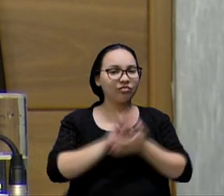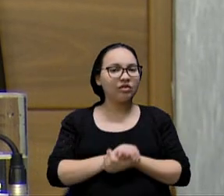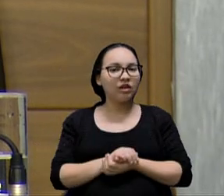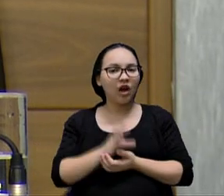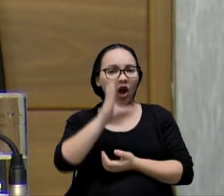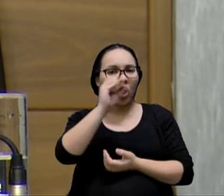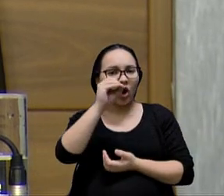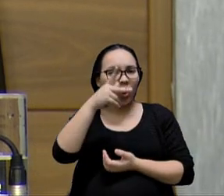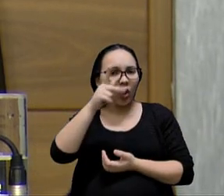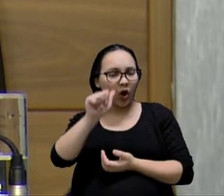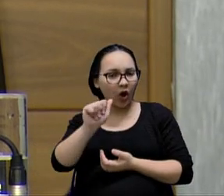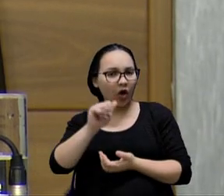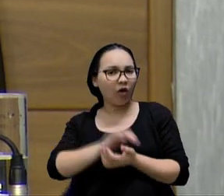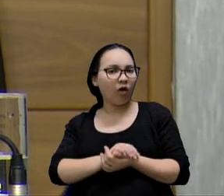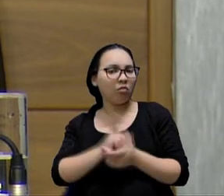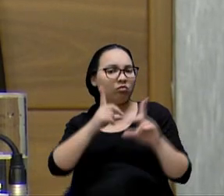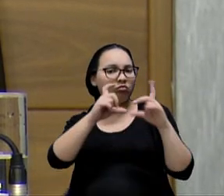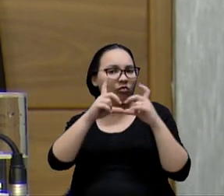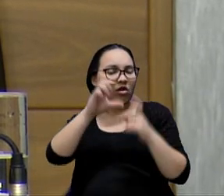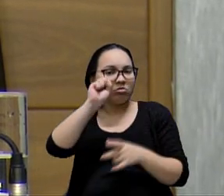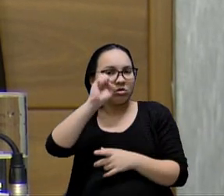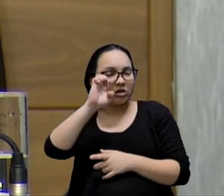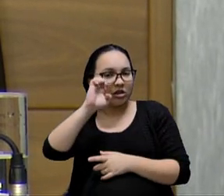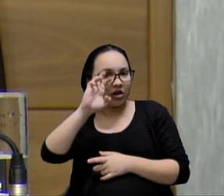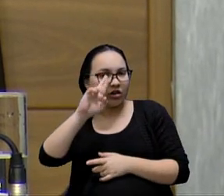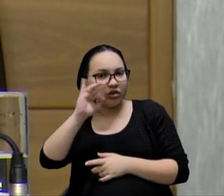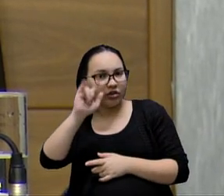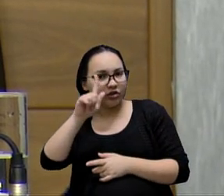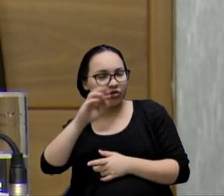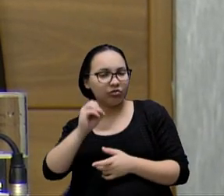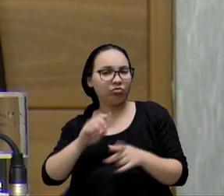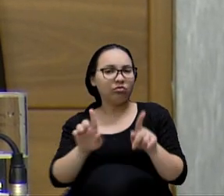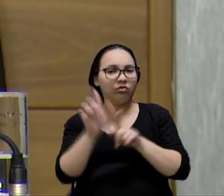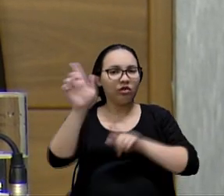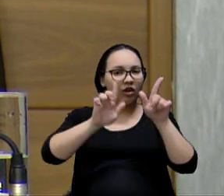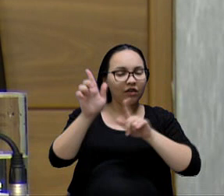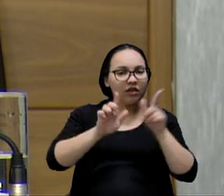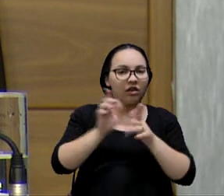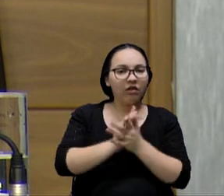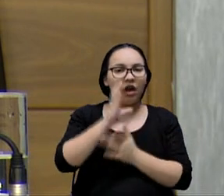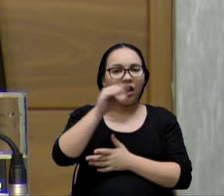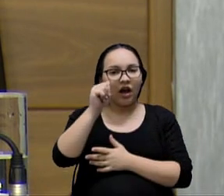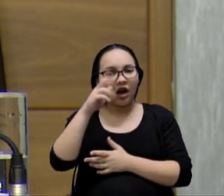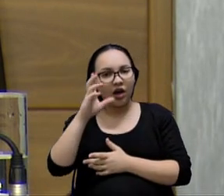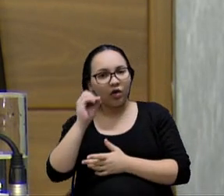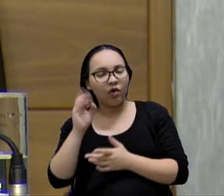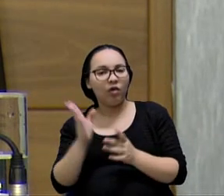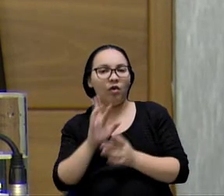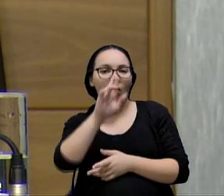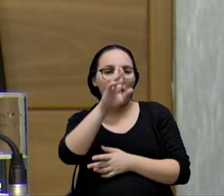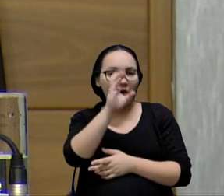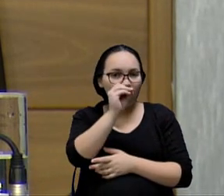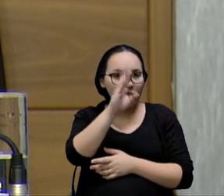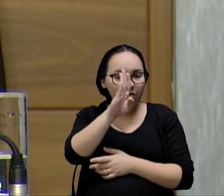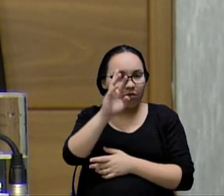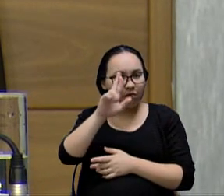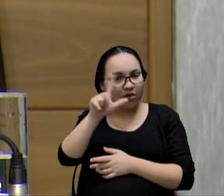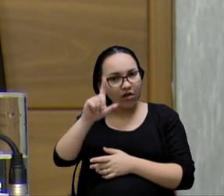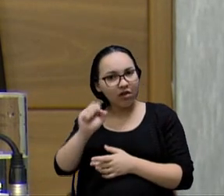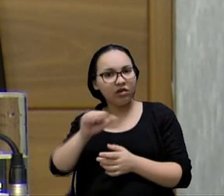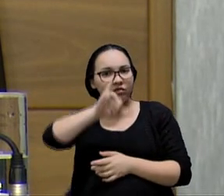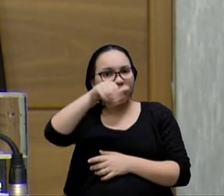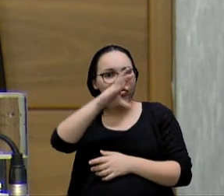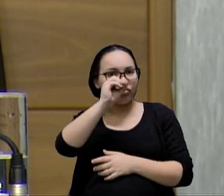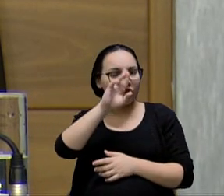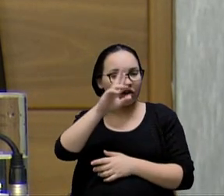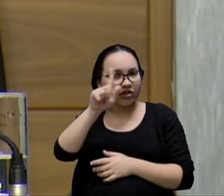Copa Ida, o nosso fotógrafo Sérgio, a nossa TV Legislativa, Caco, Robler, Jorge, Eduardo, Miguel e